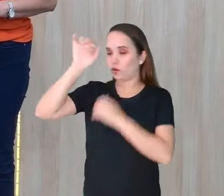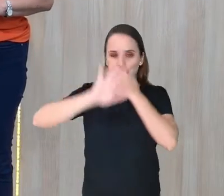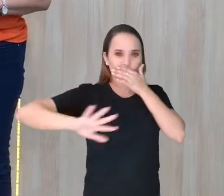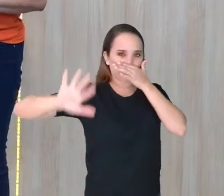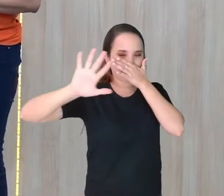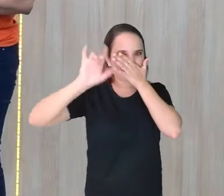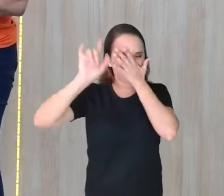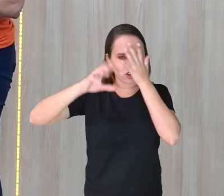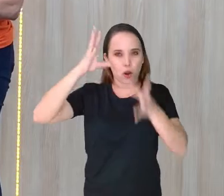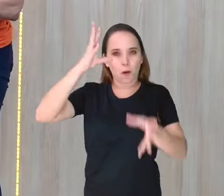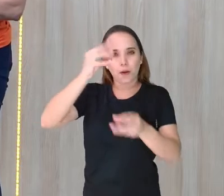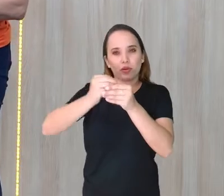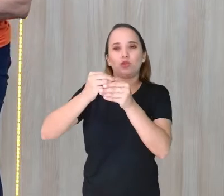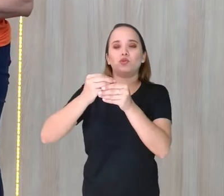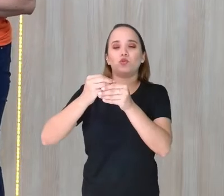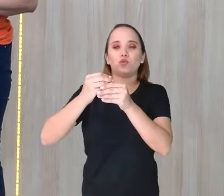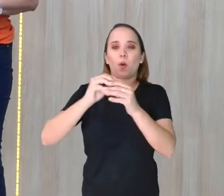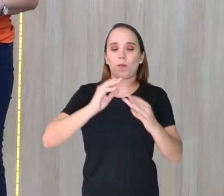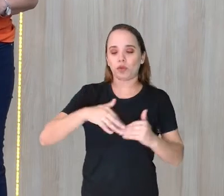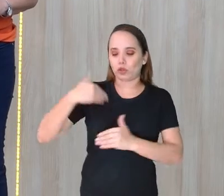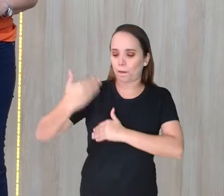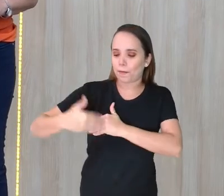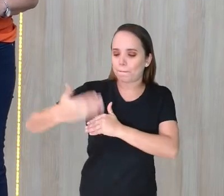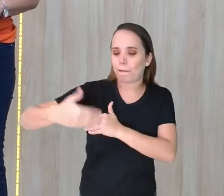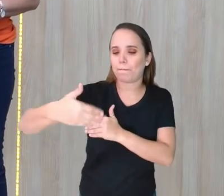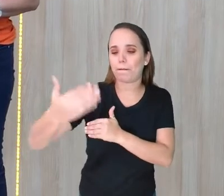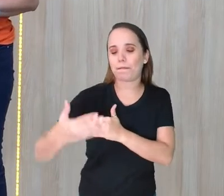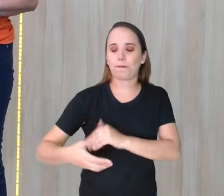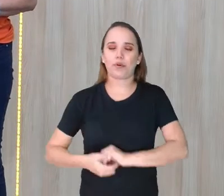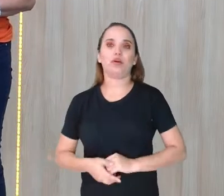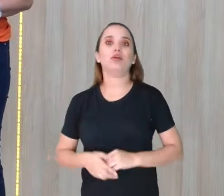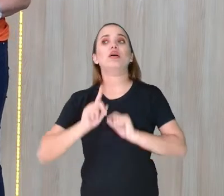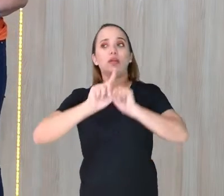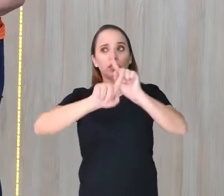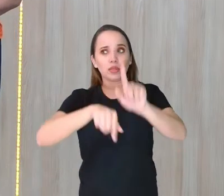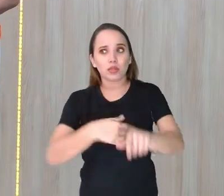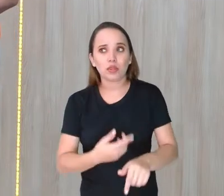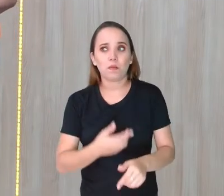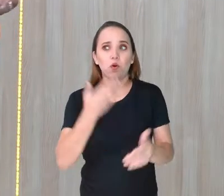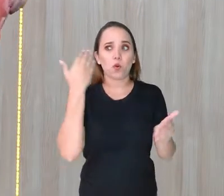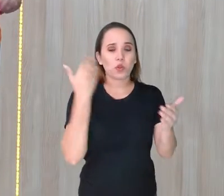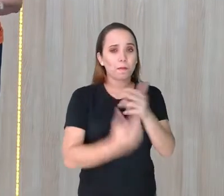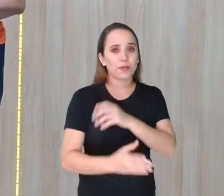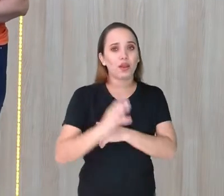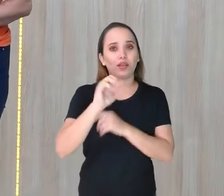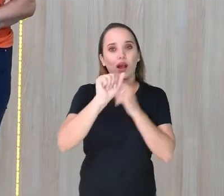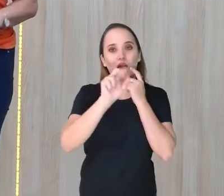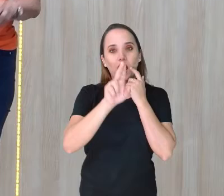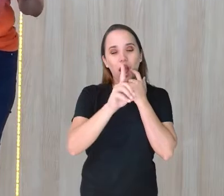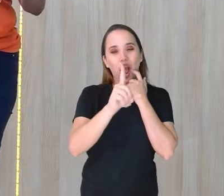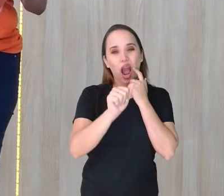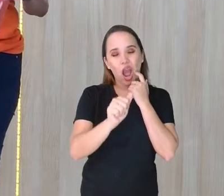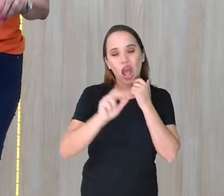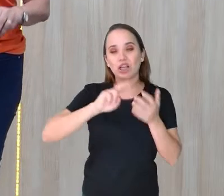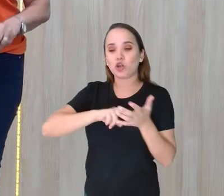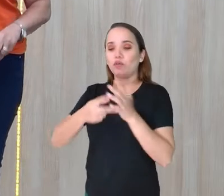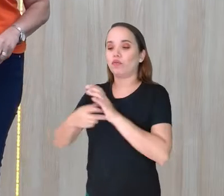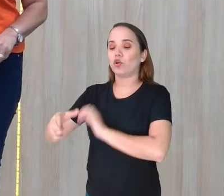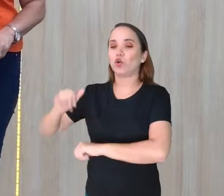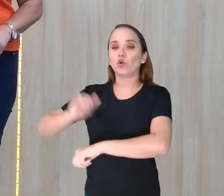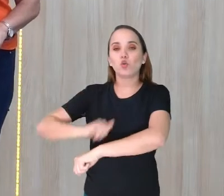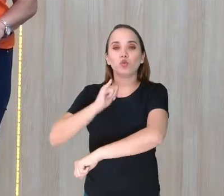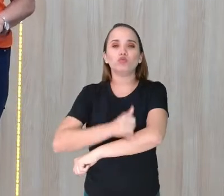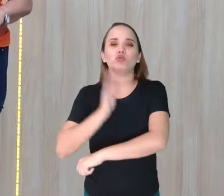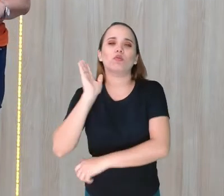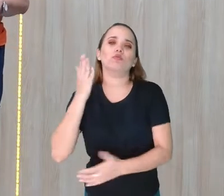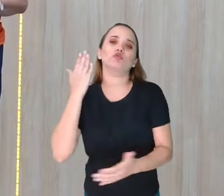que ele passa, e nós vemos que a cauda realmente ela vai ser absorvida até chegar o sapo que nós vemos aí e que trabalhamos o